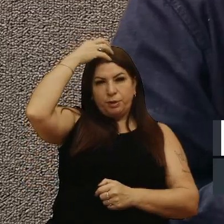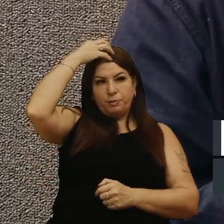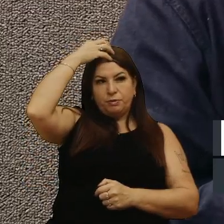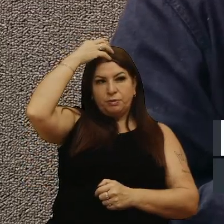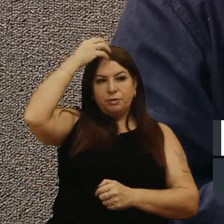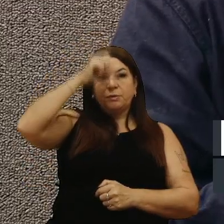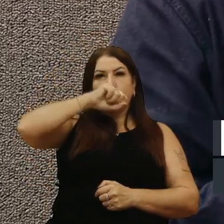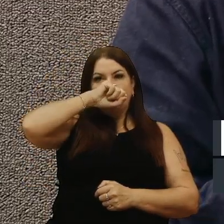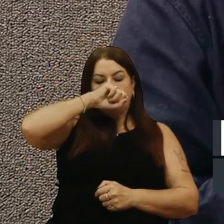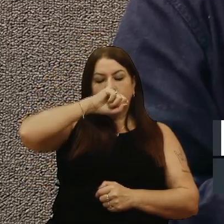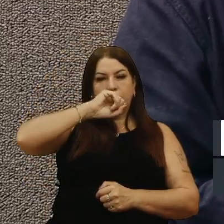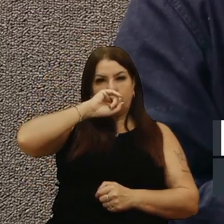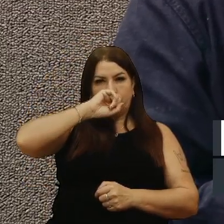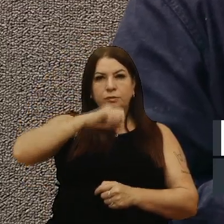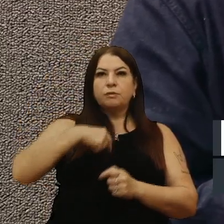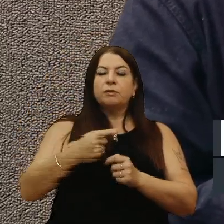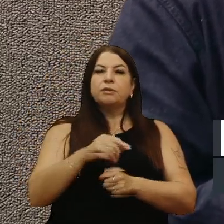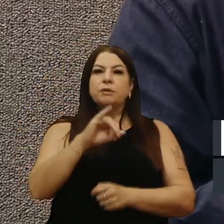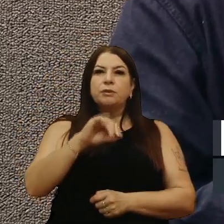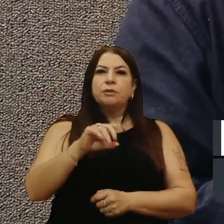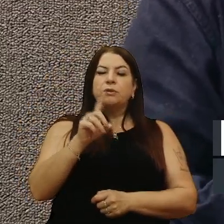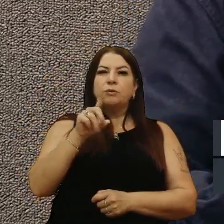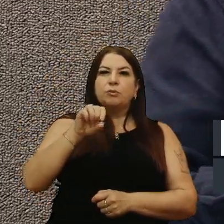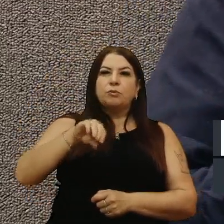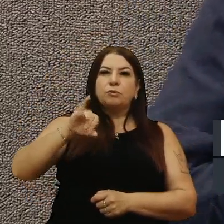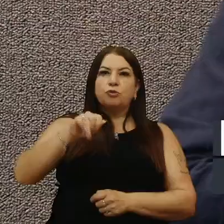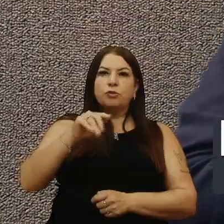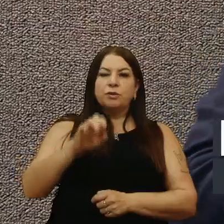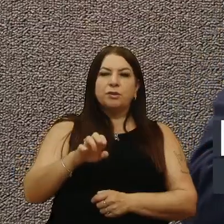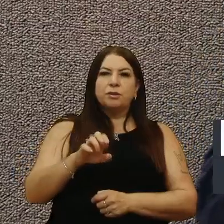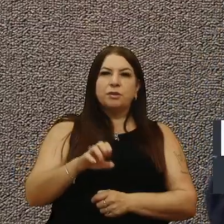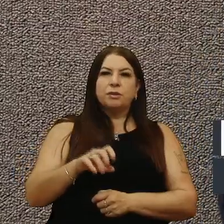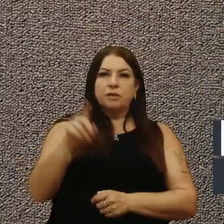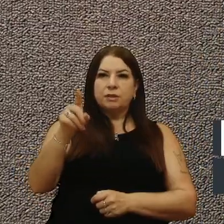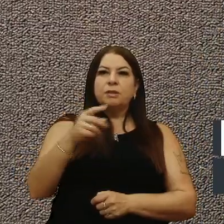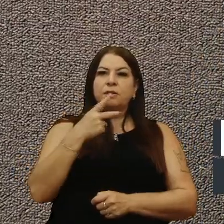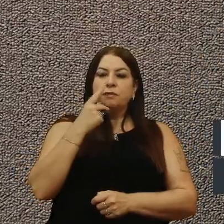Obrigado, Dom José Gislon, e desejar também ao senhor